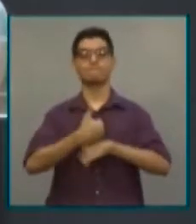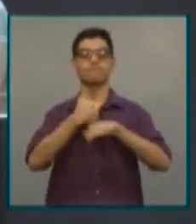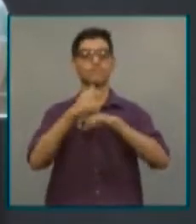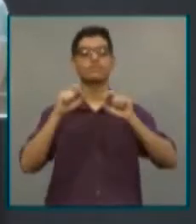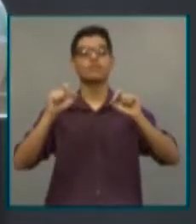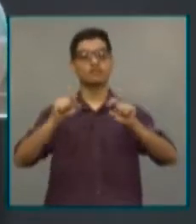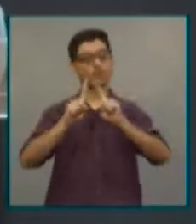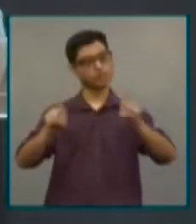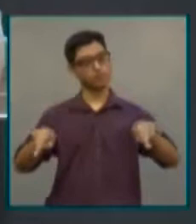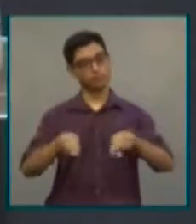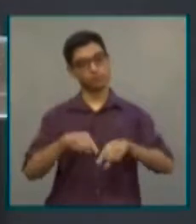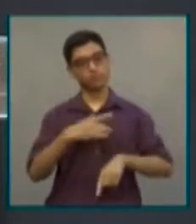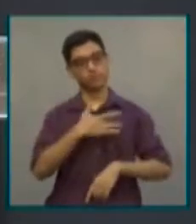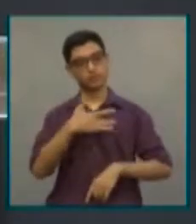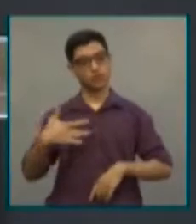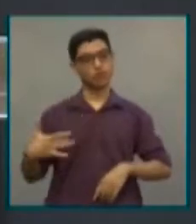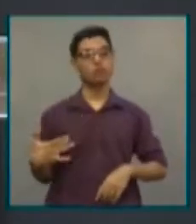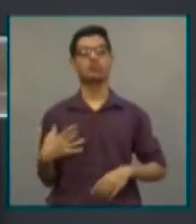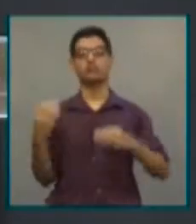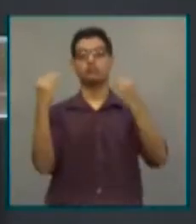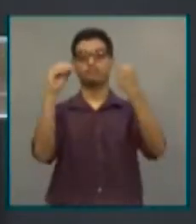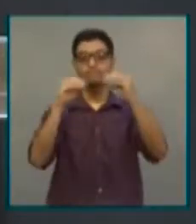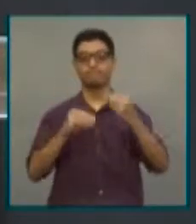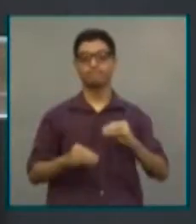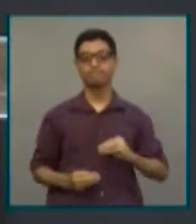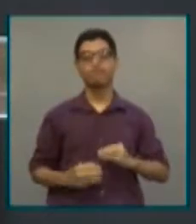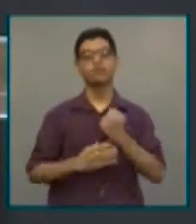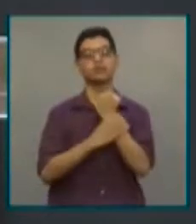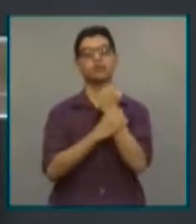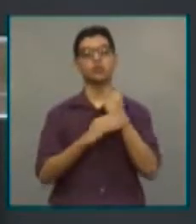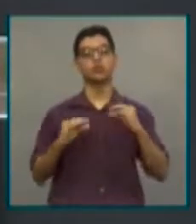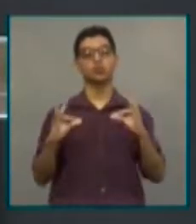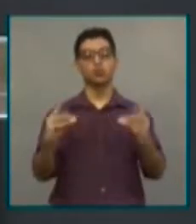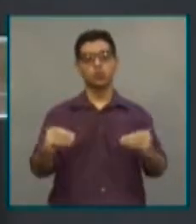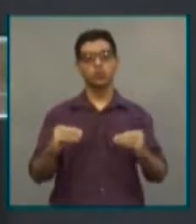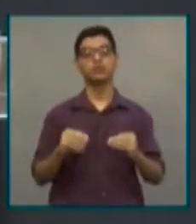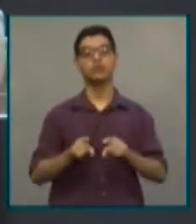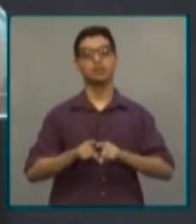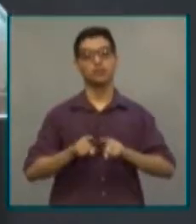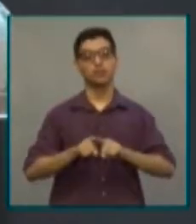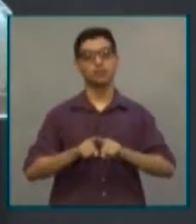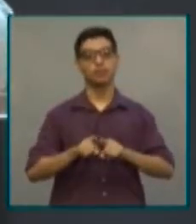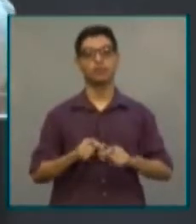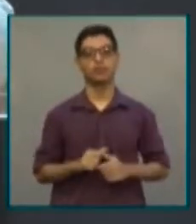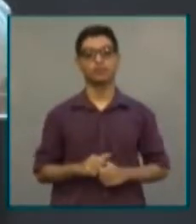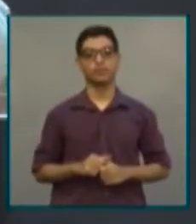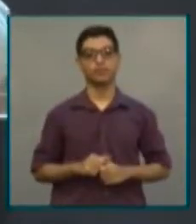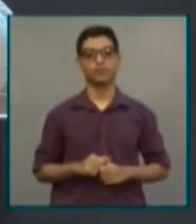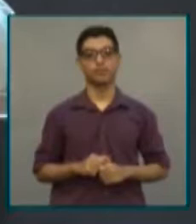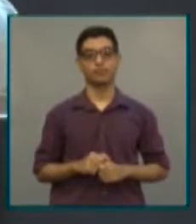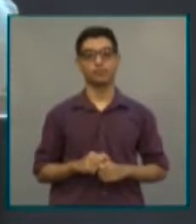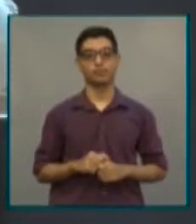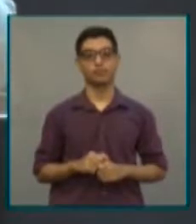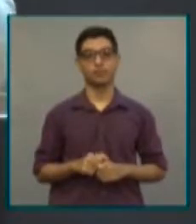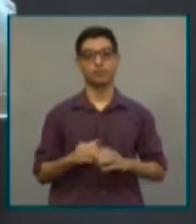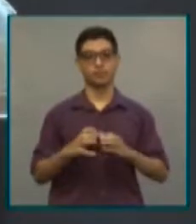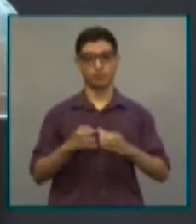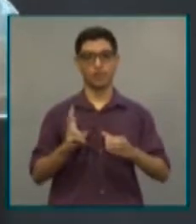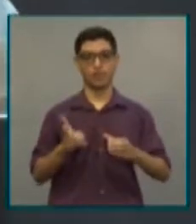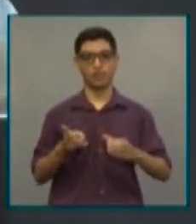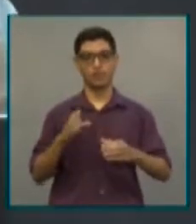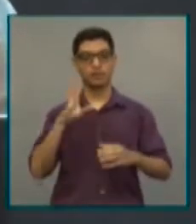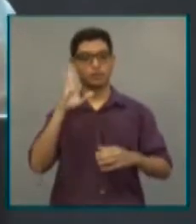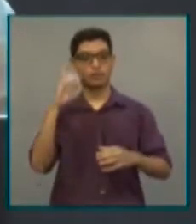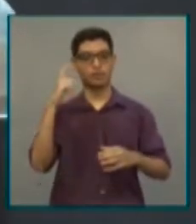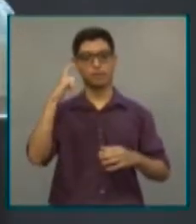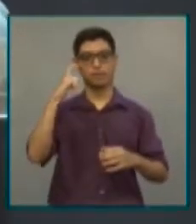saúde. Precisamos fortalecer a Caixa de Assistência não apenas para unhas, virola